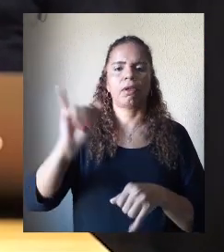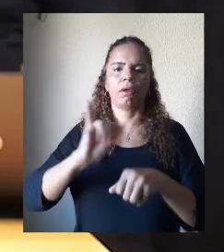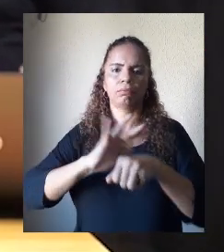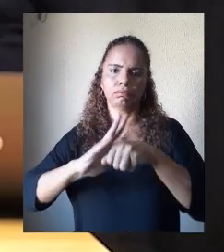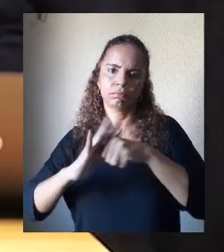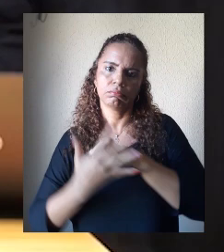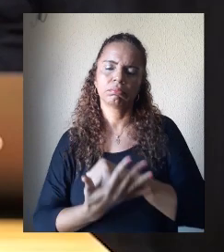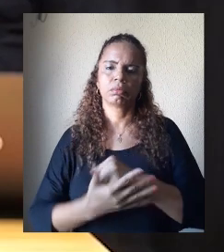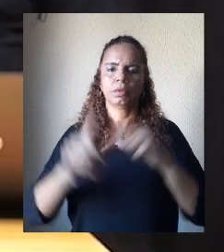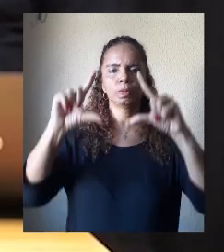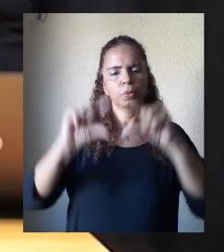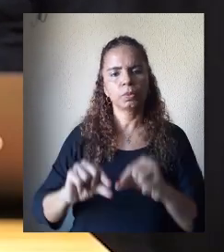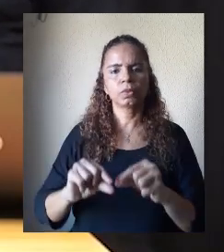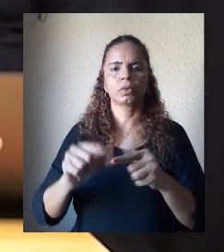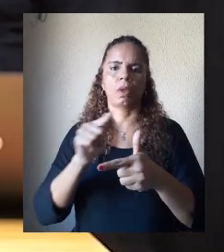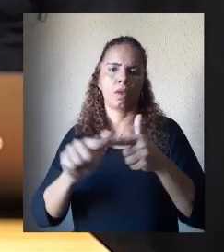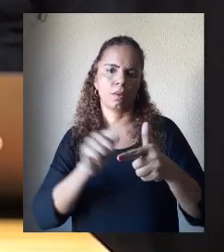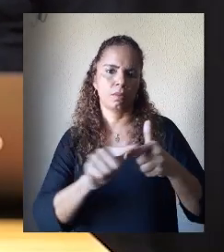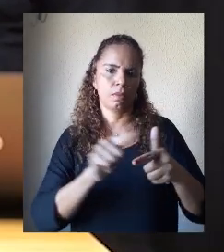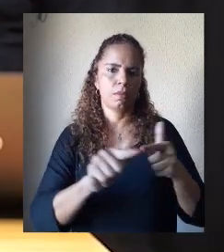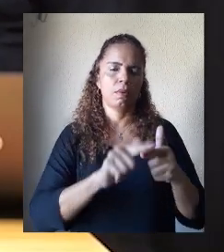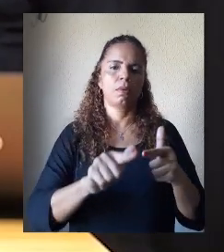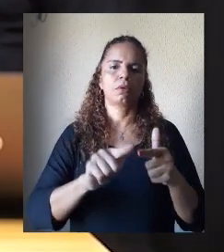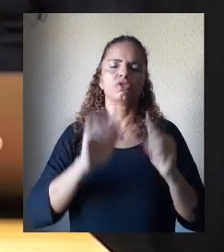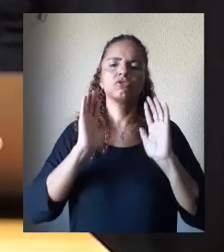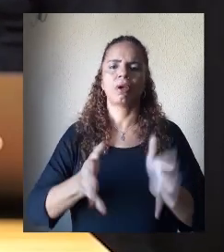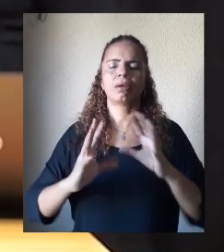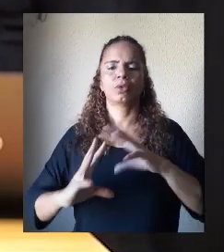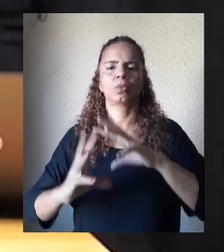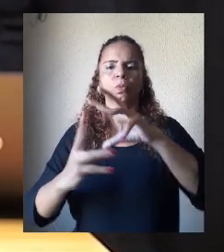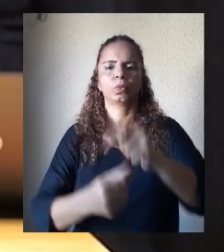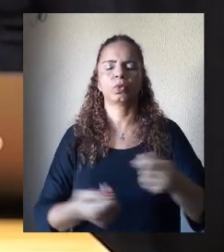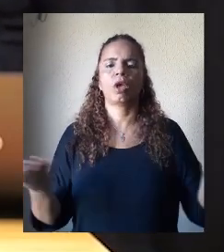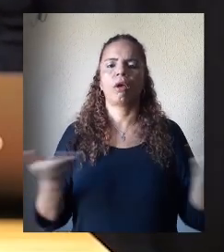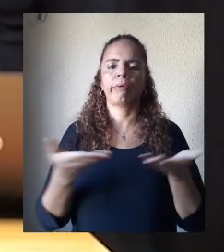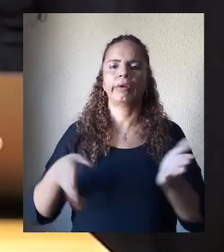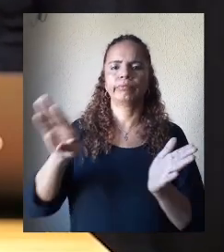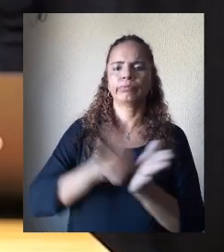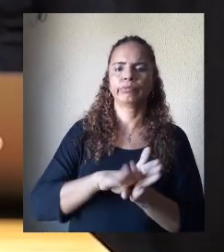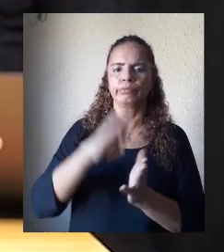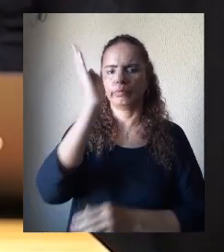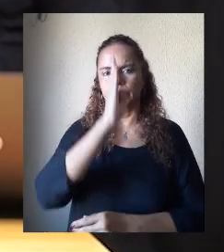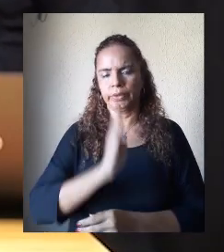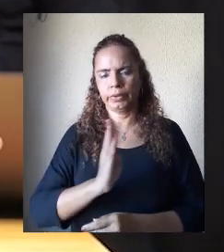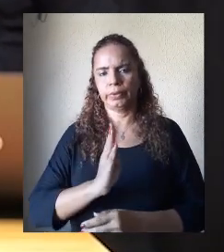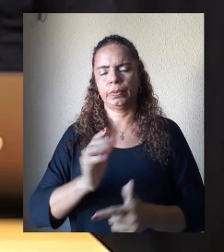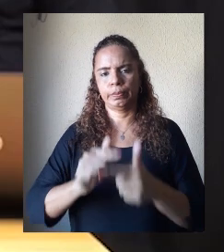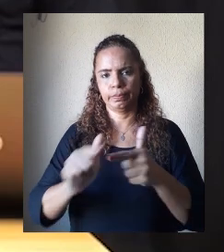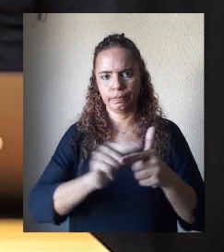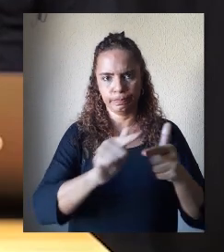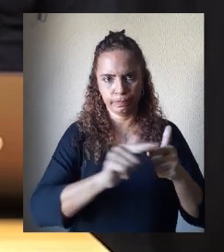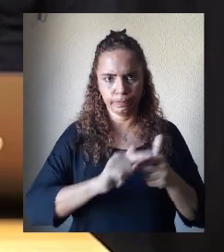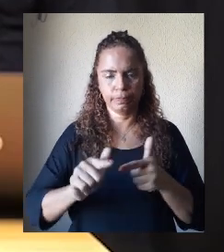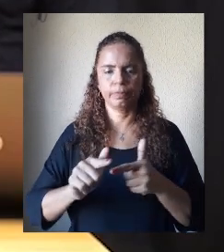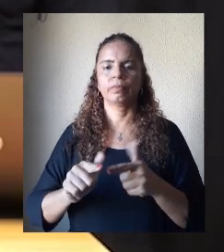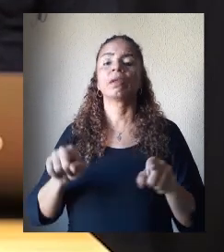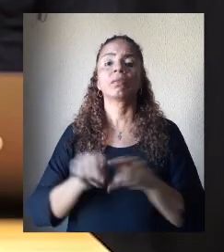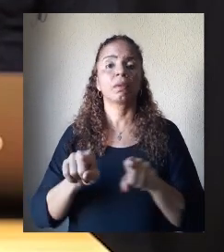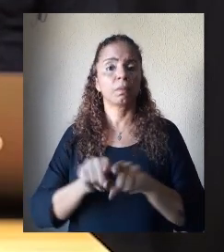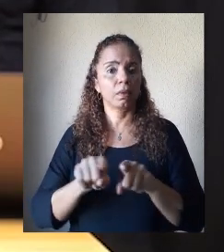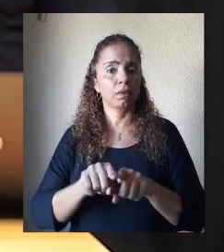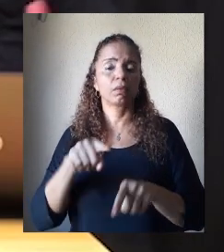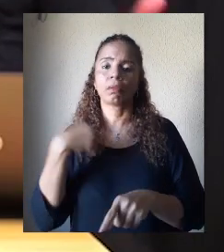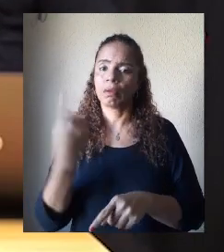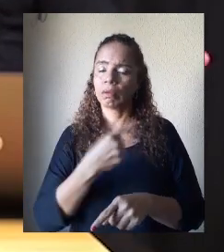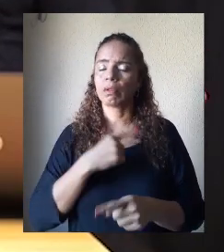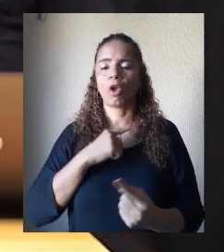dessa pandemia que se instalou no mundo e agora especificamente os impactos dela no Brasil. Mas também no intuito